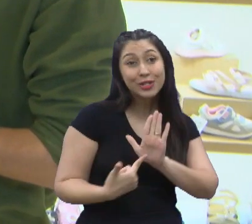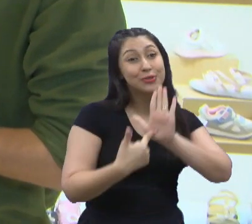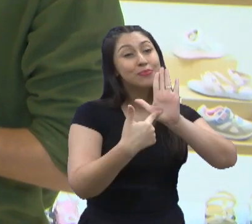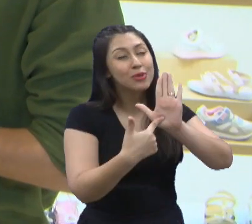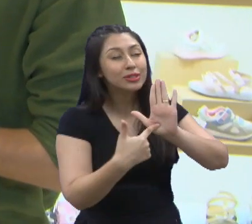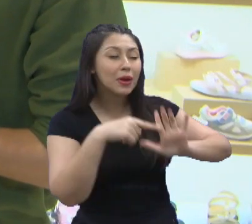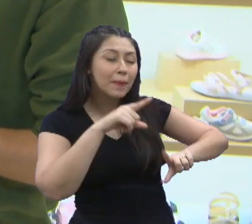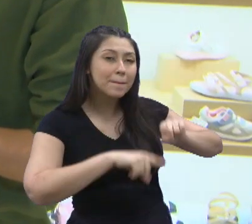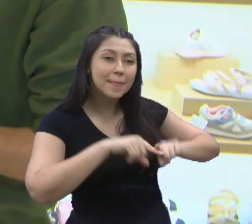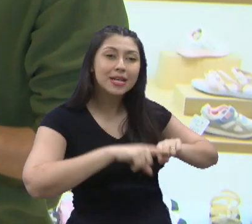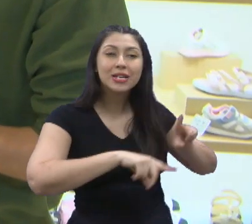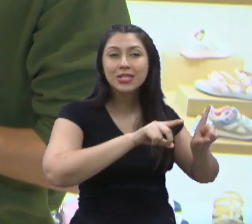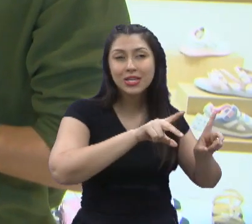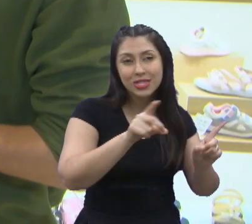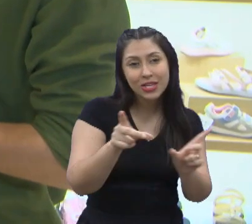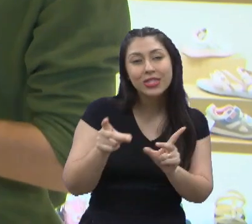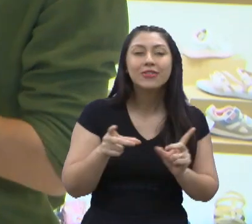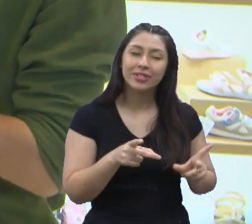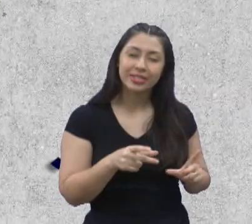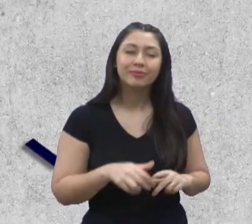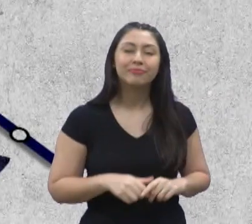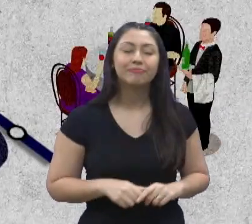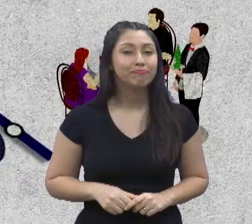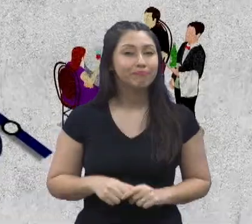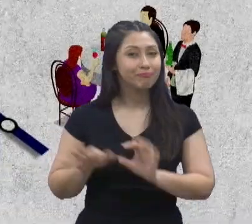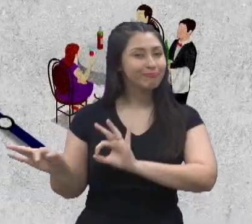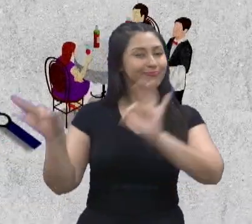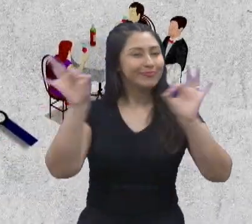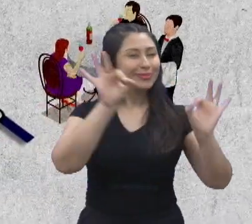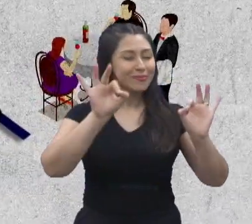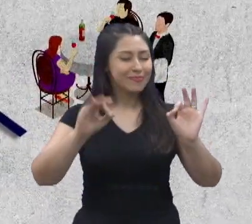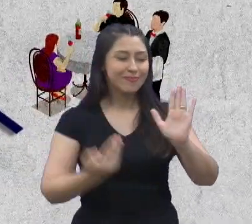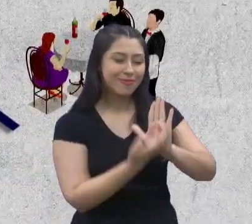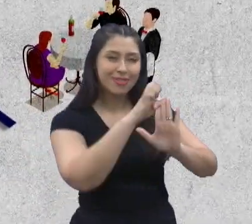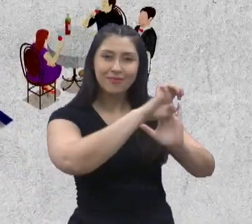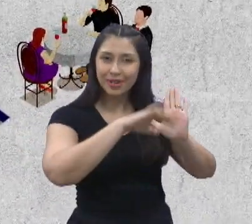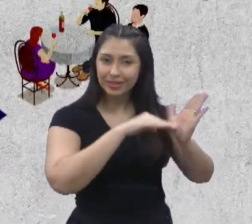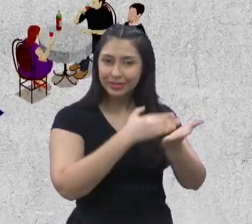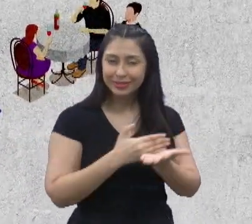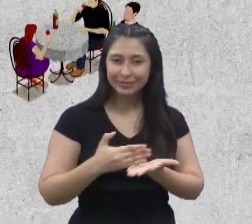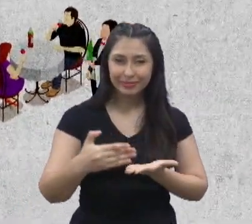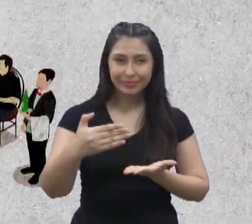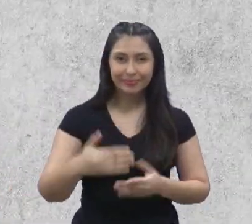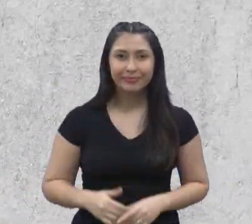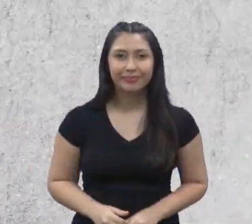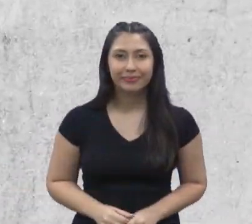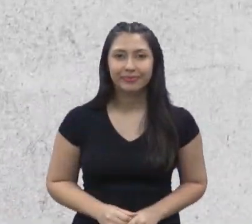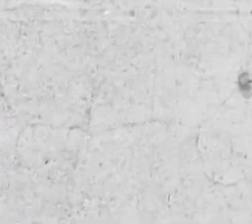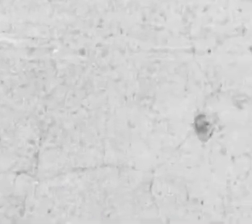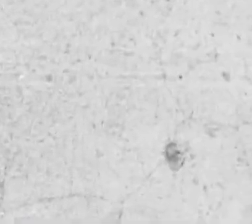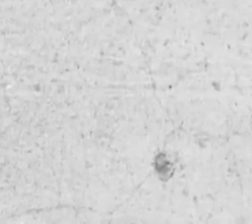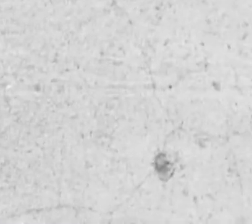produto para ele, entender a necessidade de cada cliente. Fique com a gente, porque o Estação Mercado está começando.